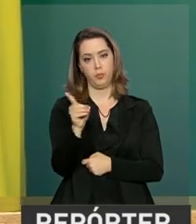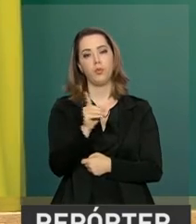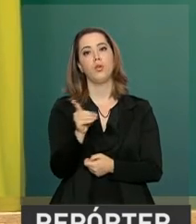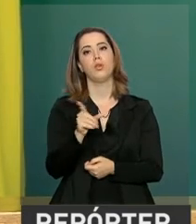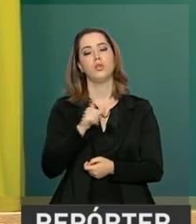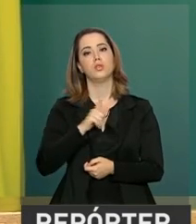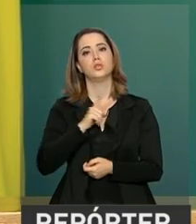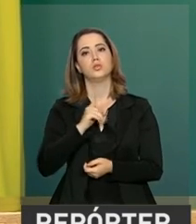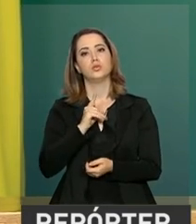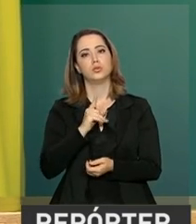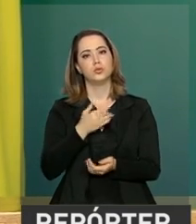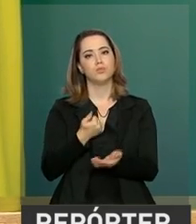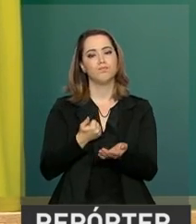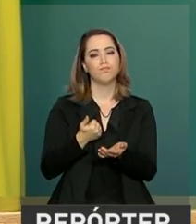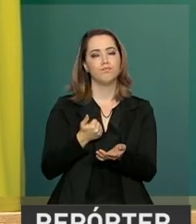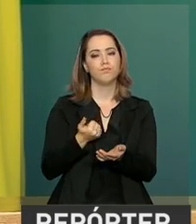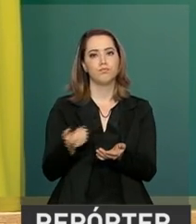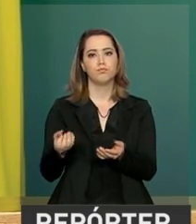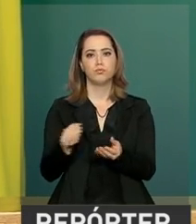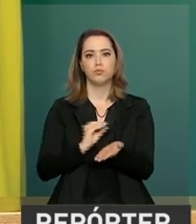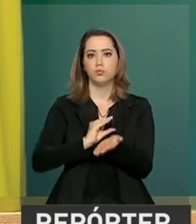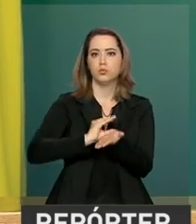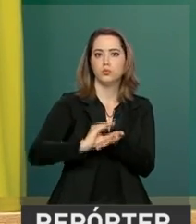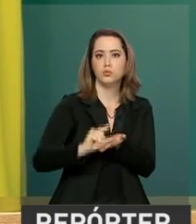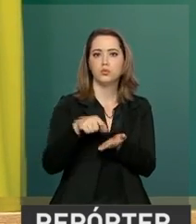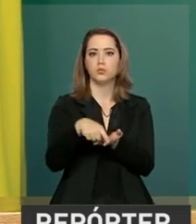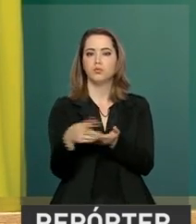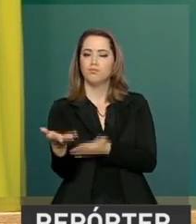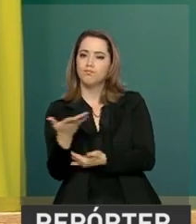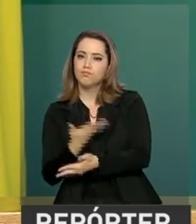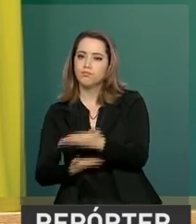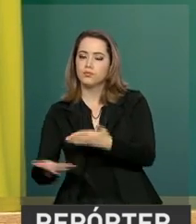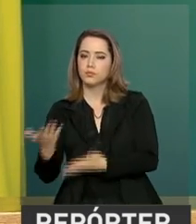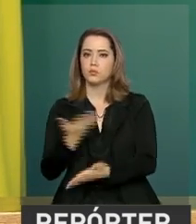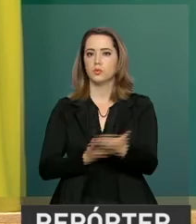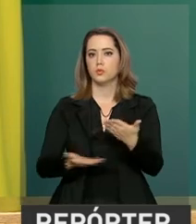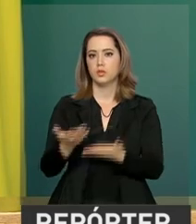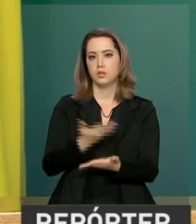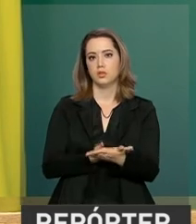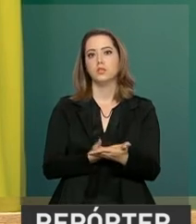de iniciativas de parcerias e desinvestimentos